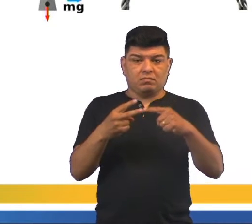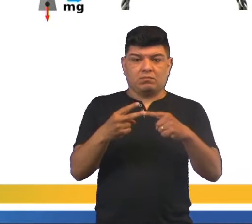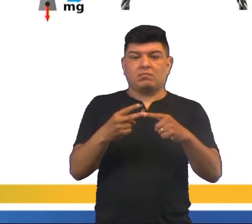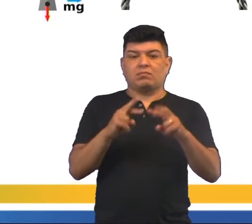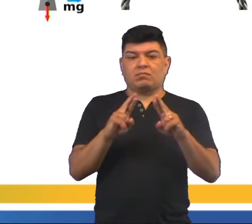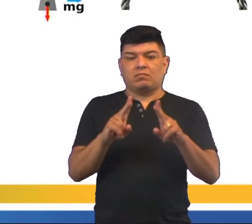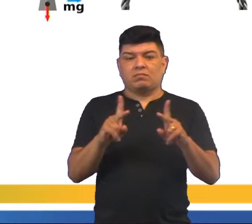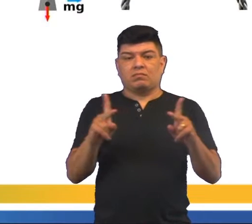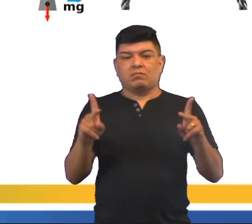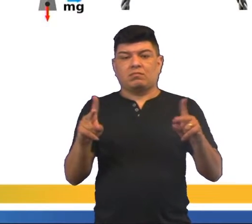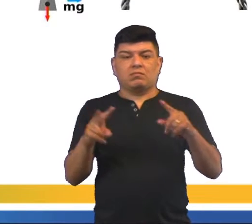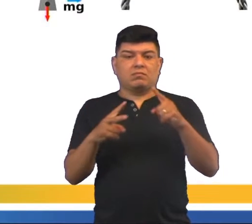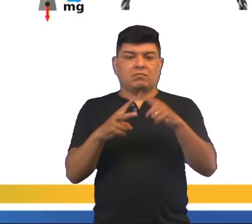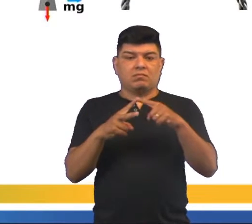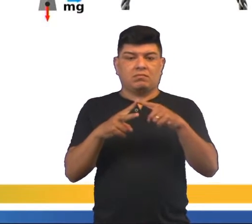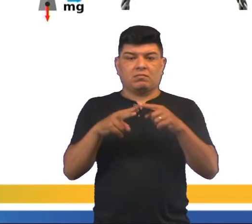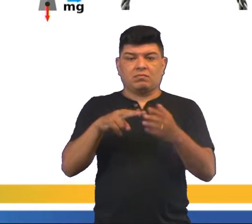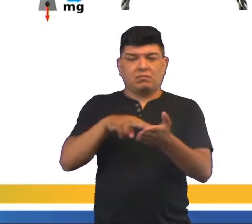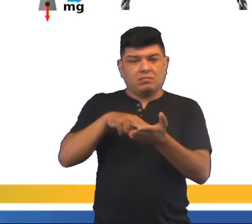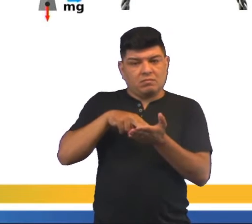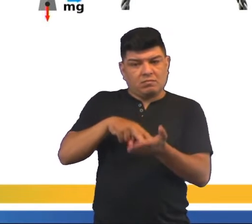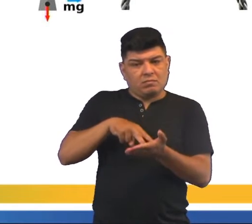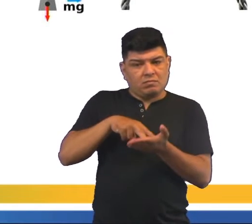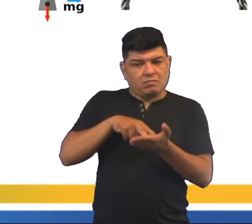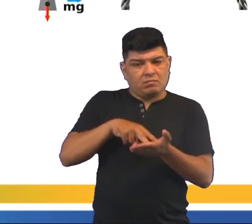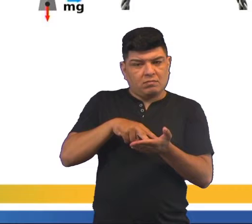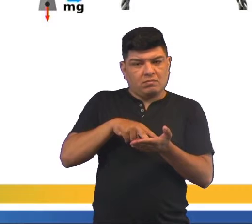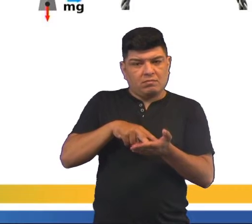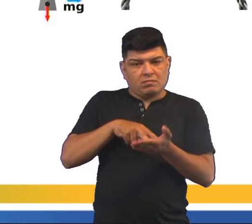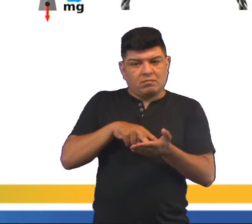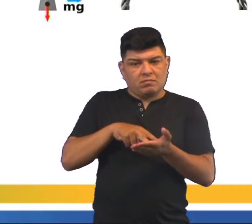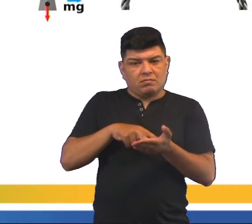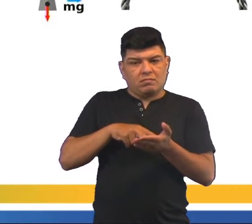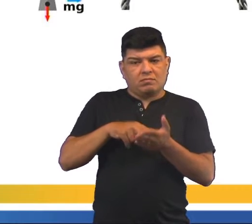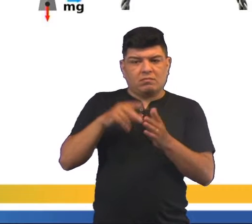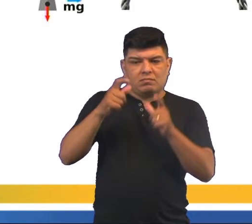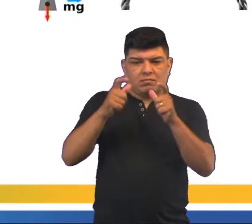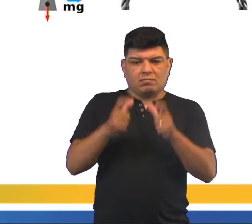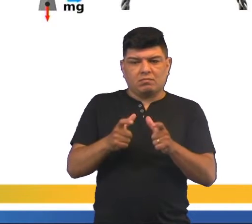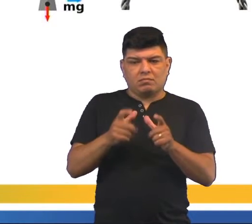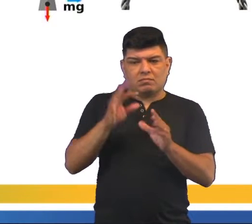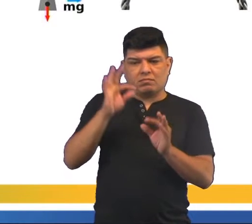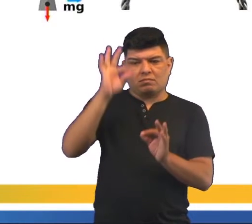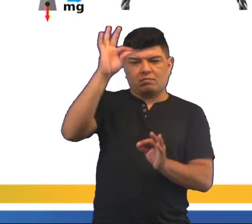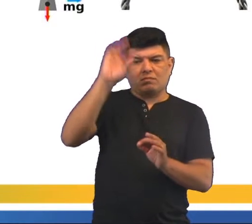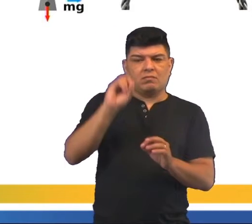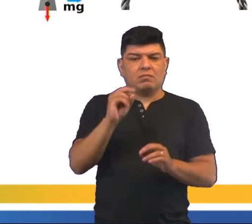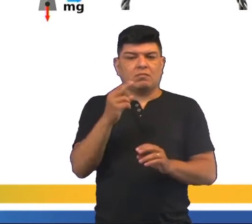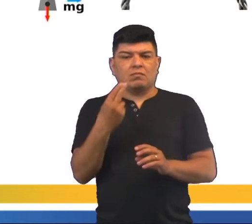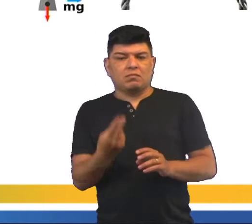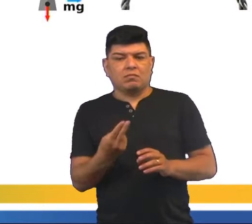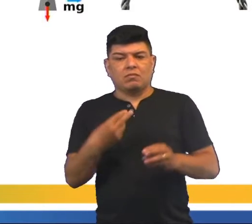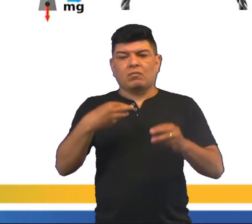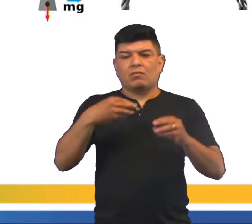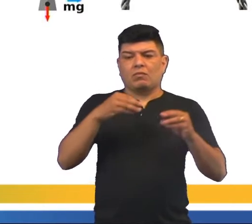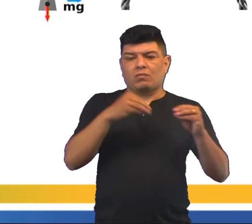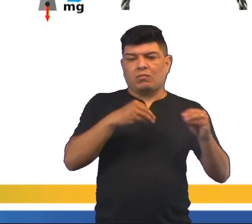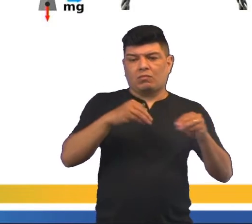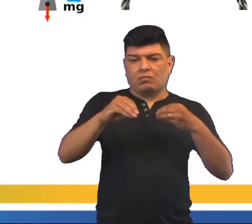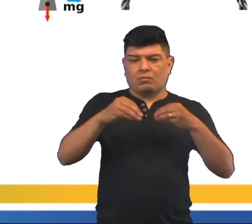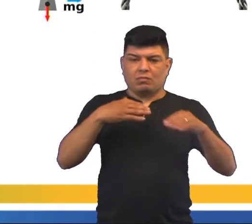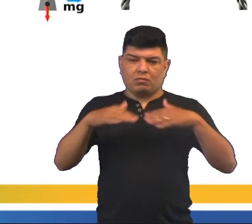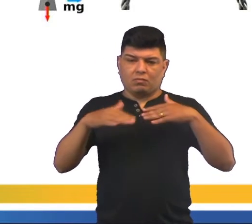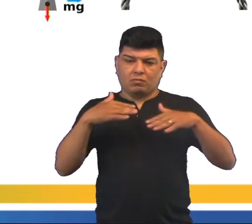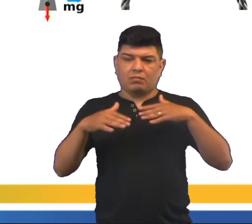duas formas ela pode estar fixa pode estar aí Pregado em um determinado local ou ela pode ser móvel